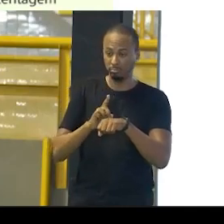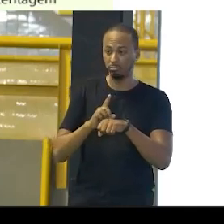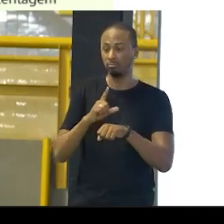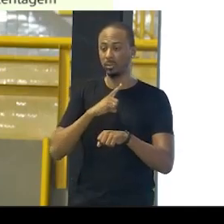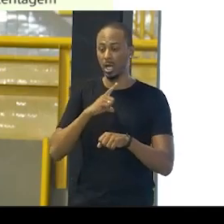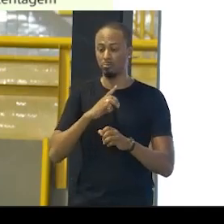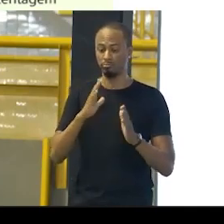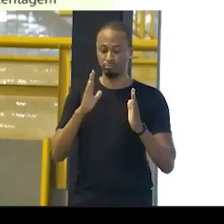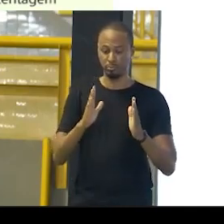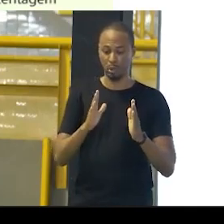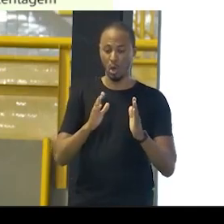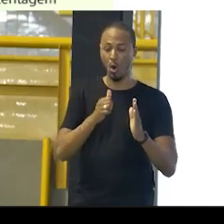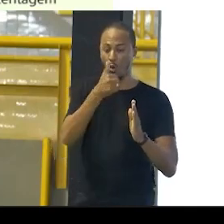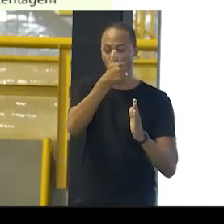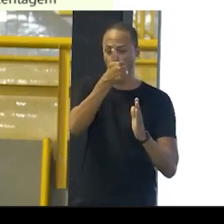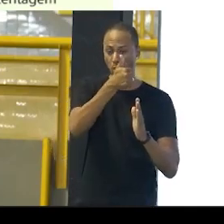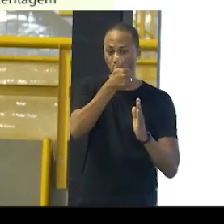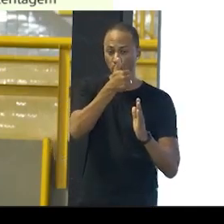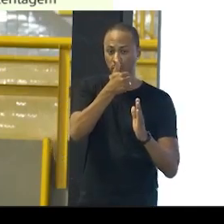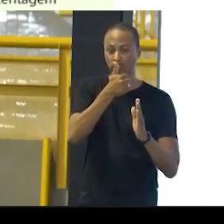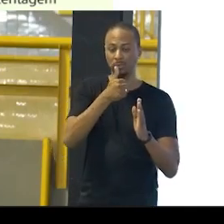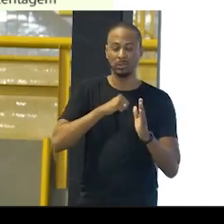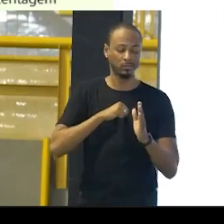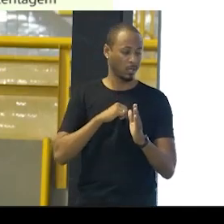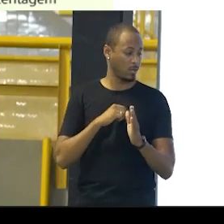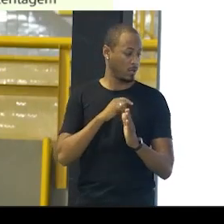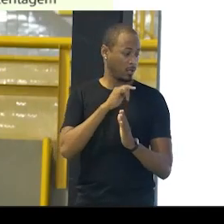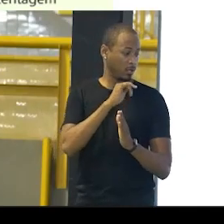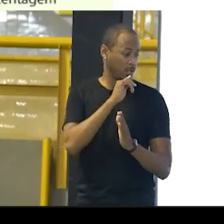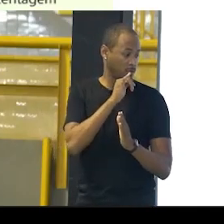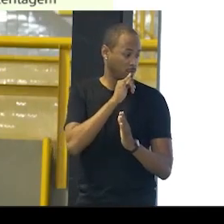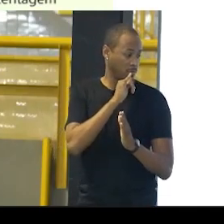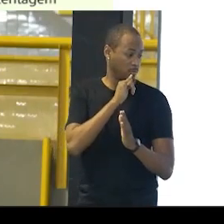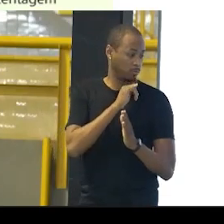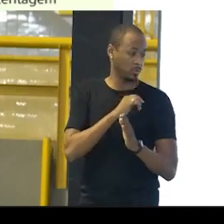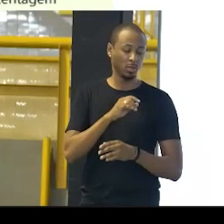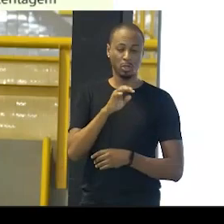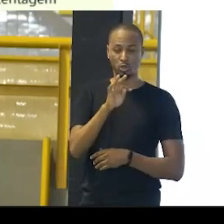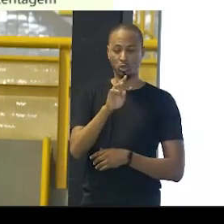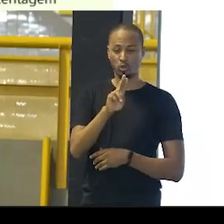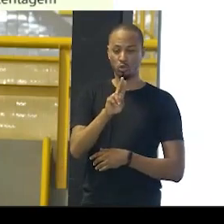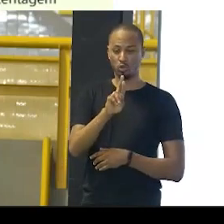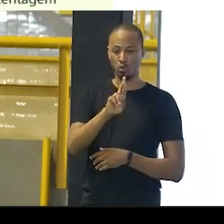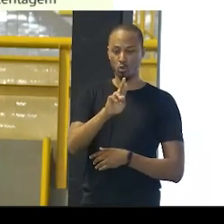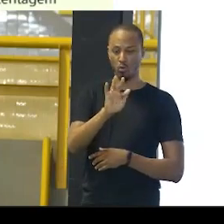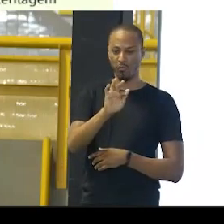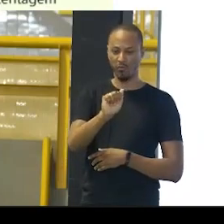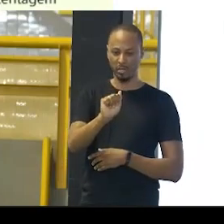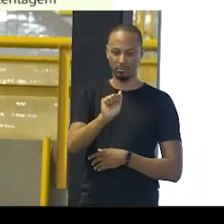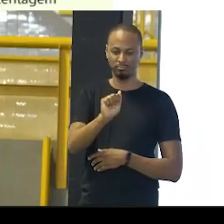no estágio 1, tufa, praticamente sem nenhum teor calorífico. No estágio 4,